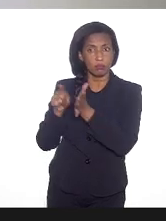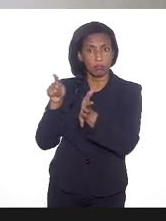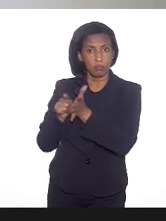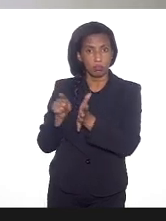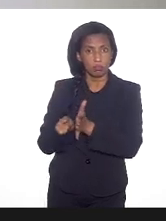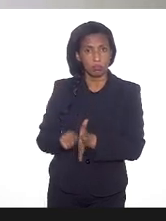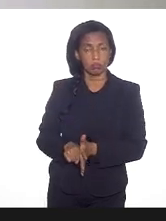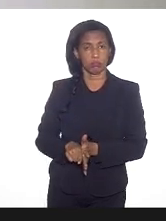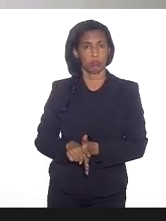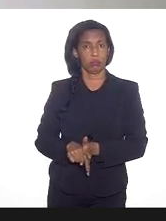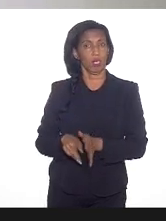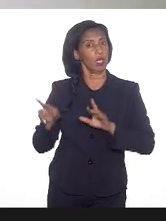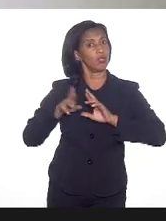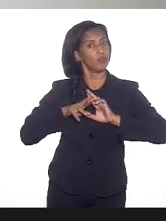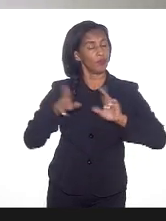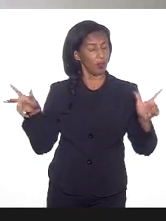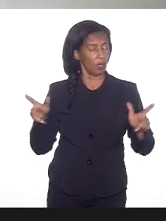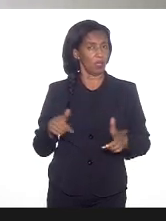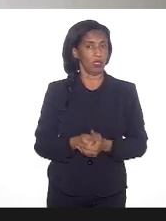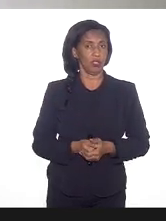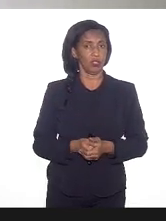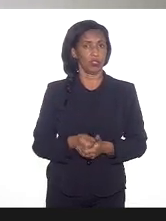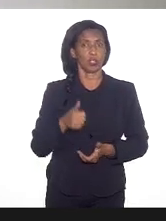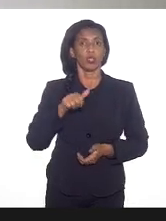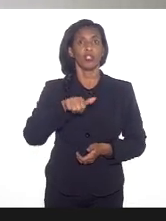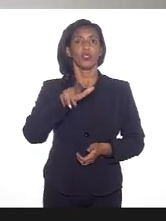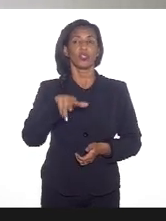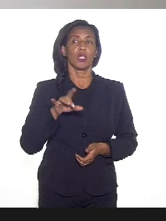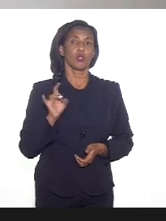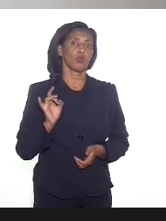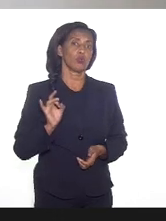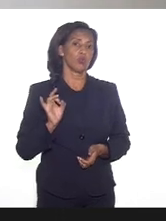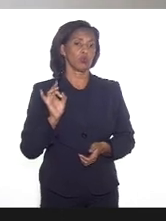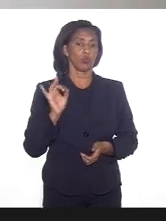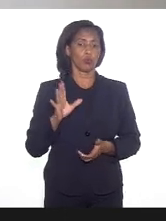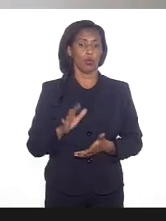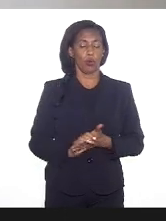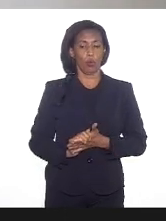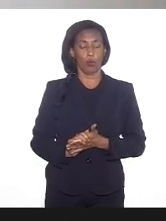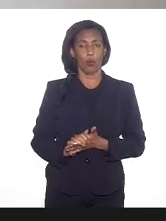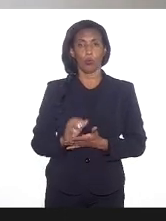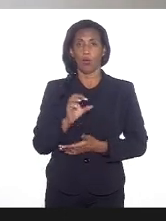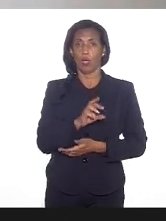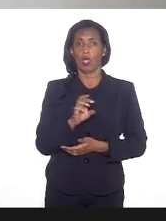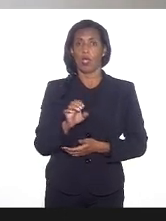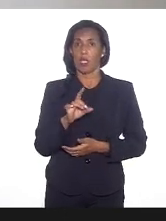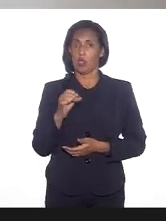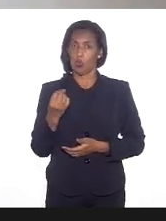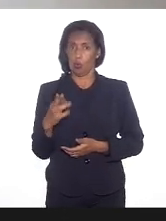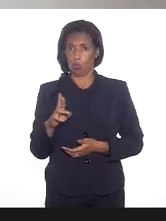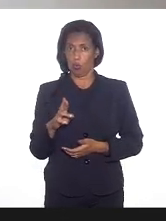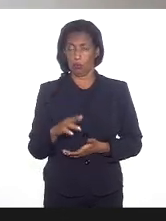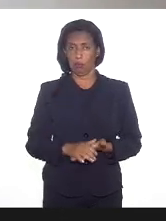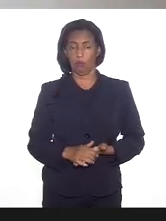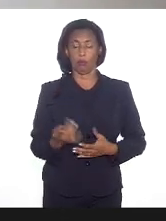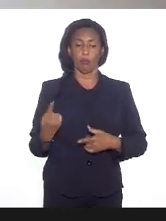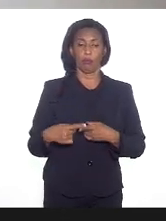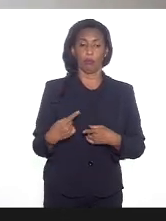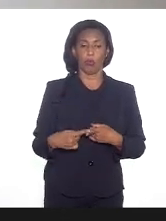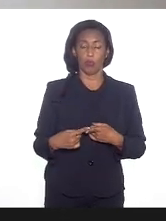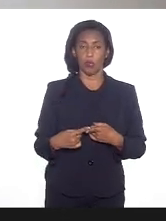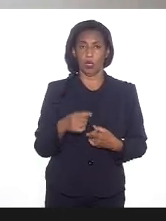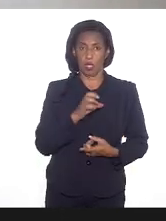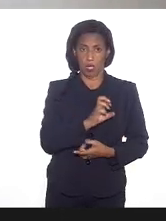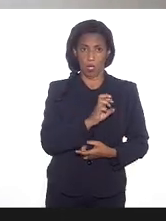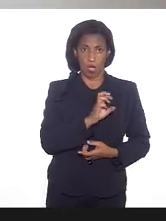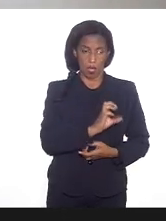judicialmente. É diferente de quem são só os credores. Por quê? Porque quem foi o